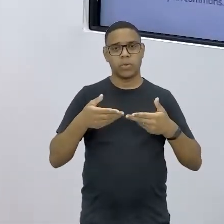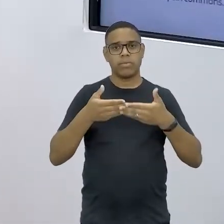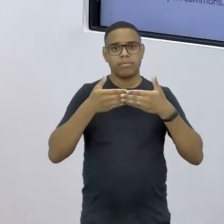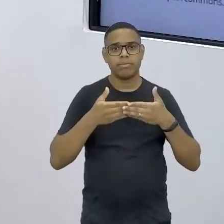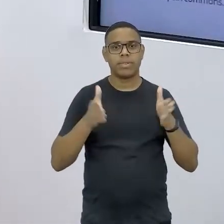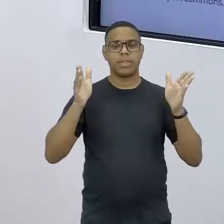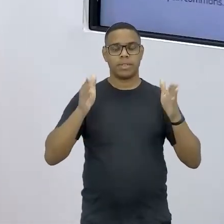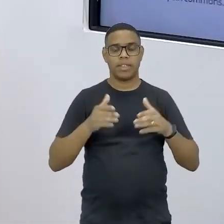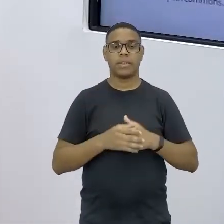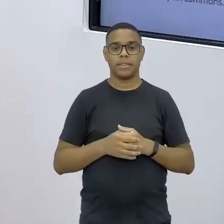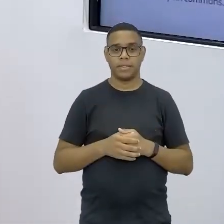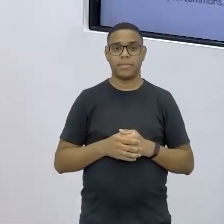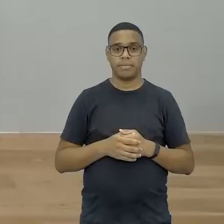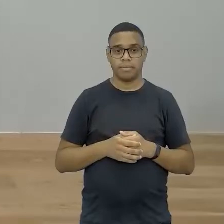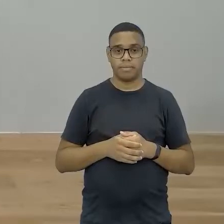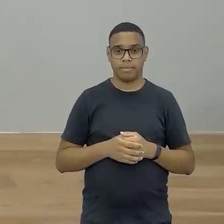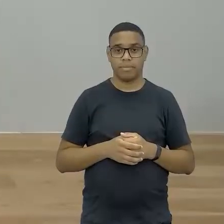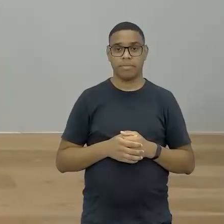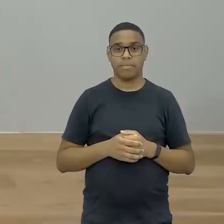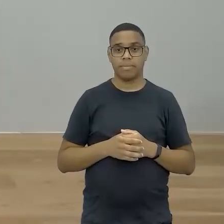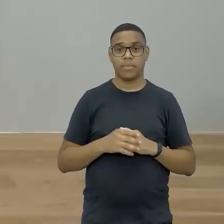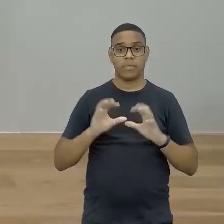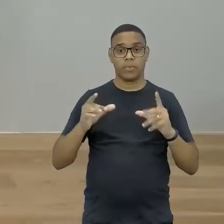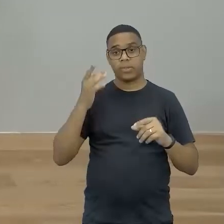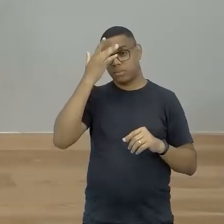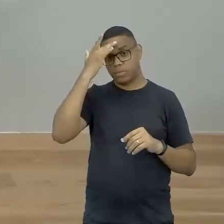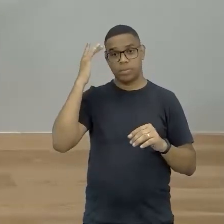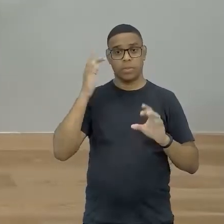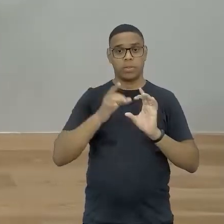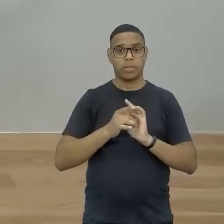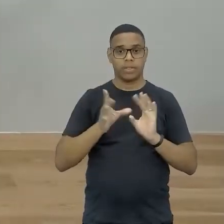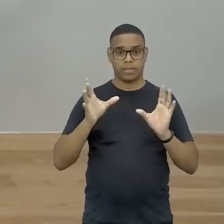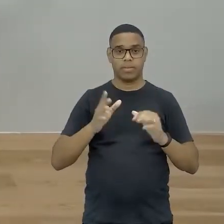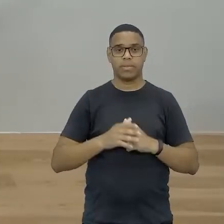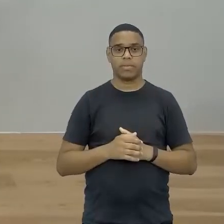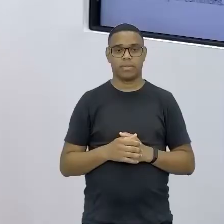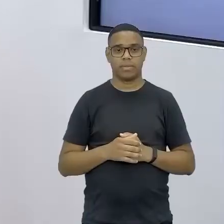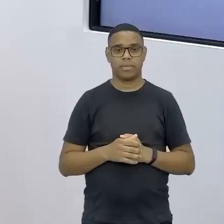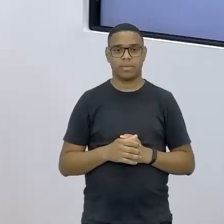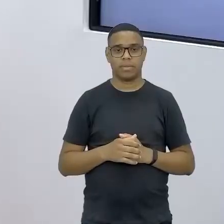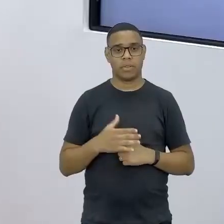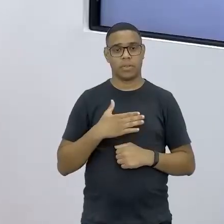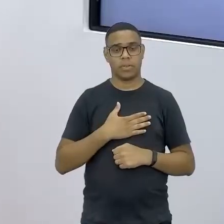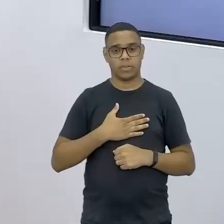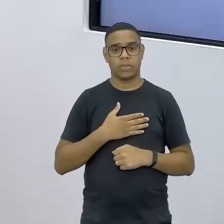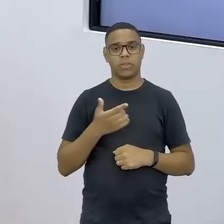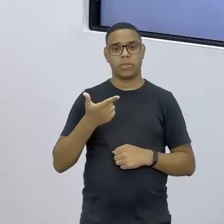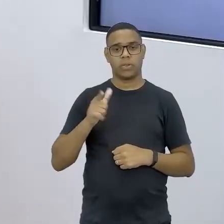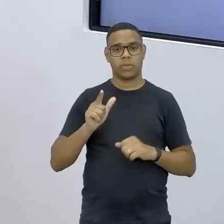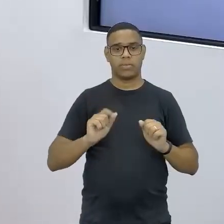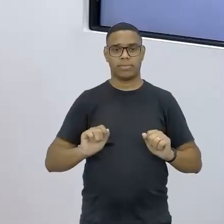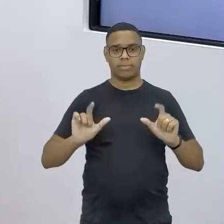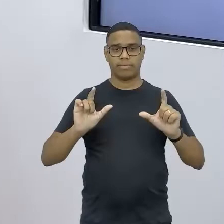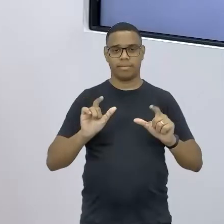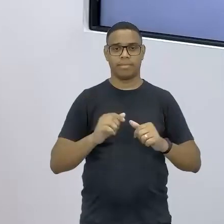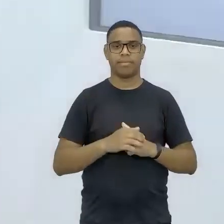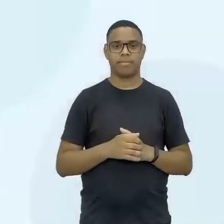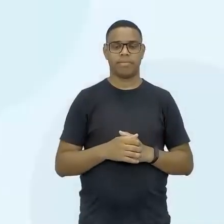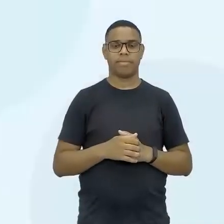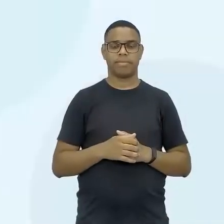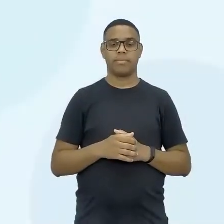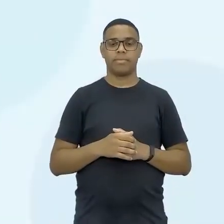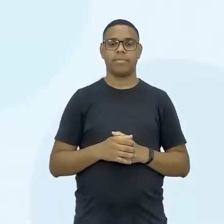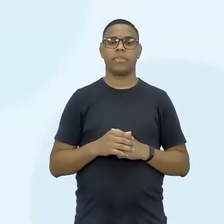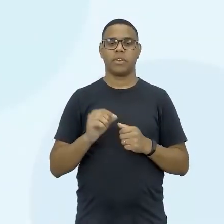vendam pra para frente. pessoas livres. Todas as livres. pessoas são livres. Gostei. Mais uma pra gente ver. Esse aí eu fiz meio